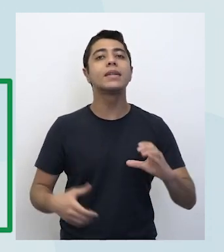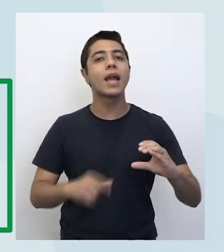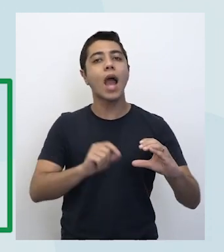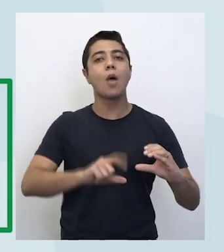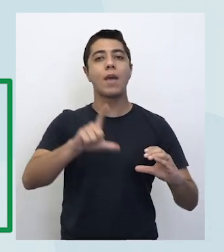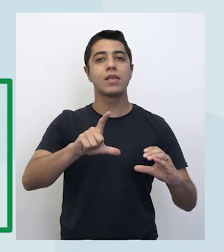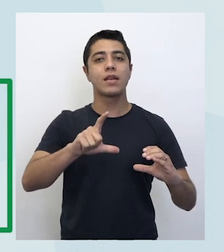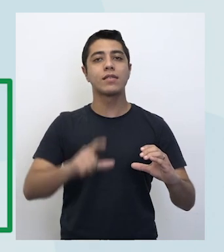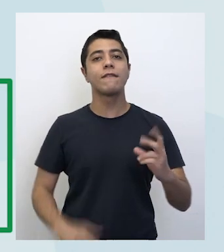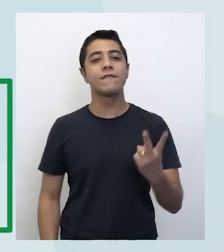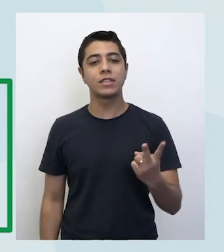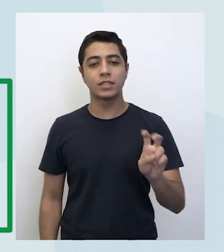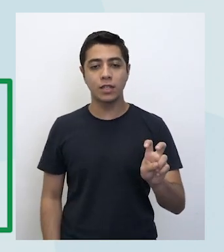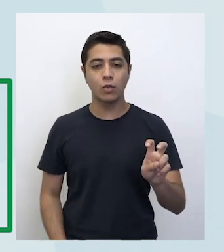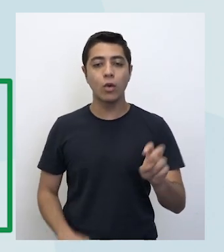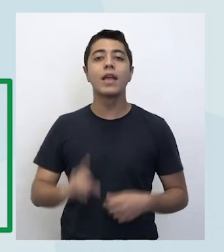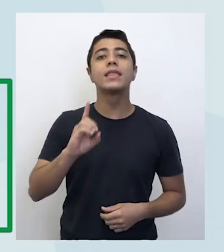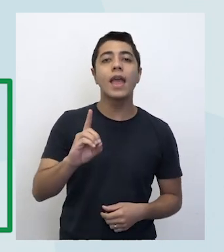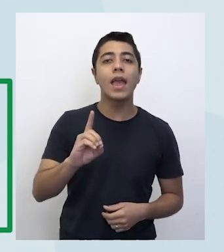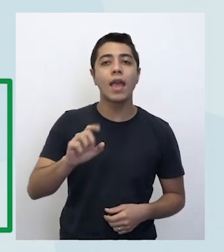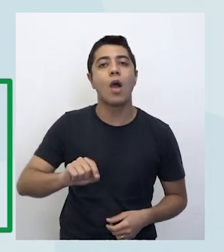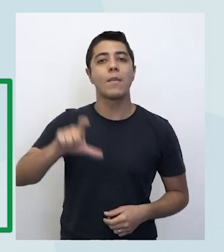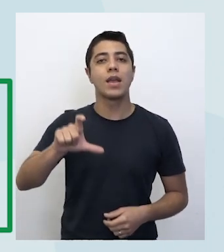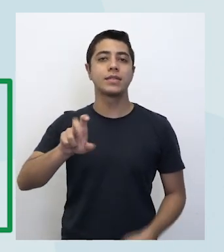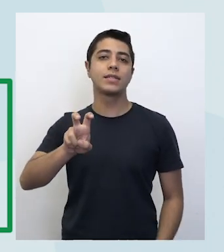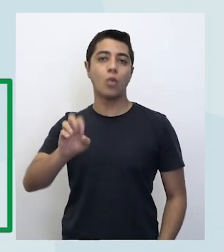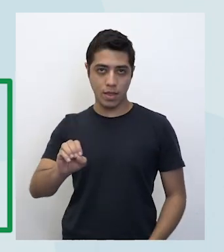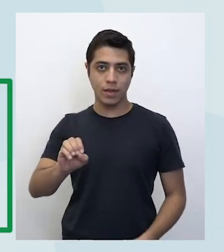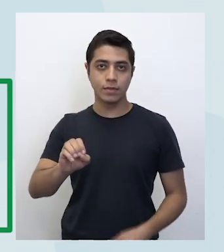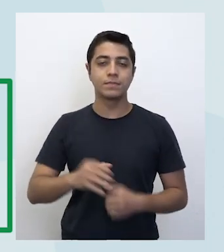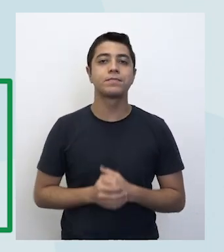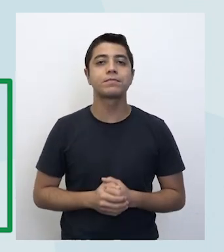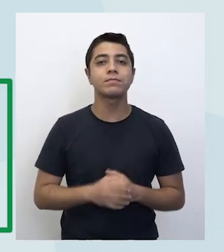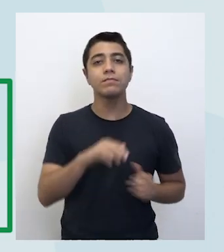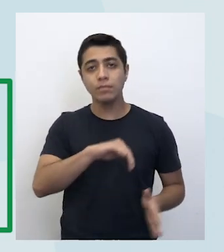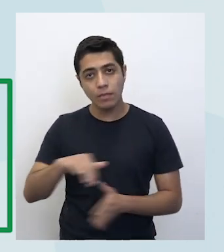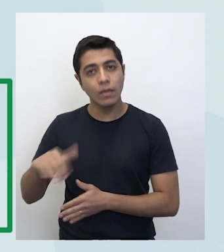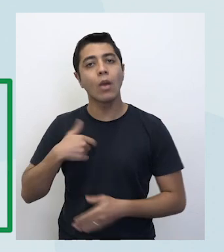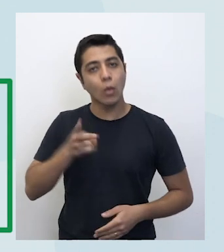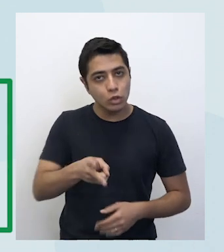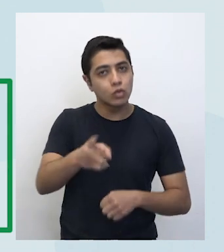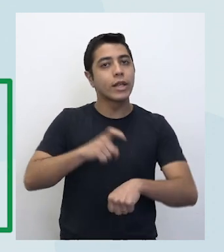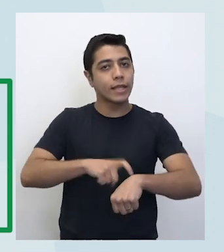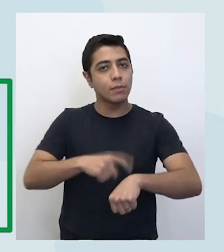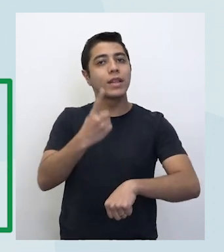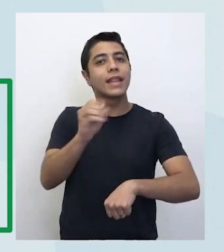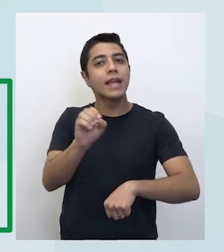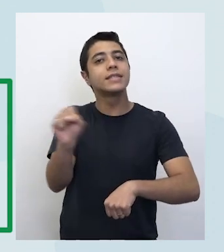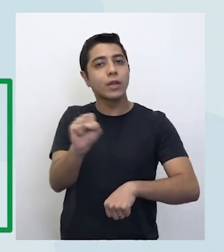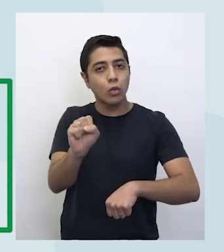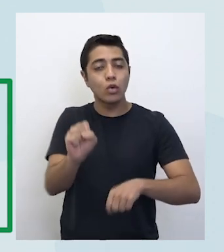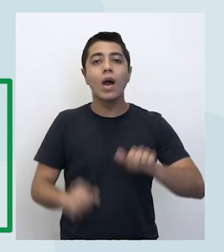50. Passando mais 10 segundos, eu diminui mais ainda o reagente A, o reagente B também